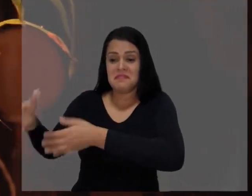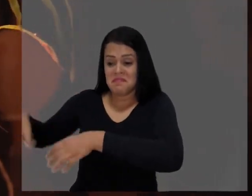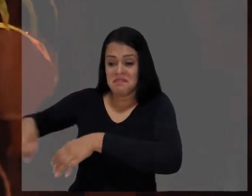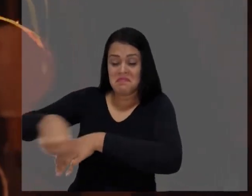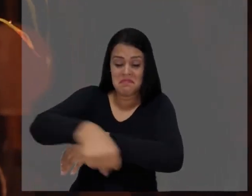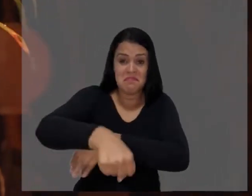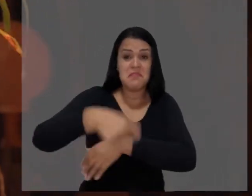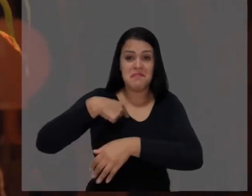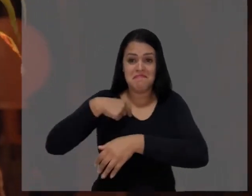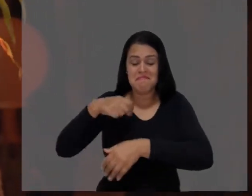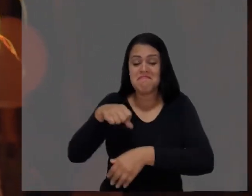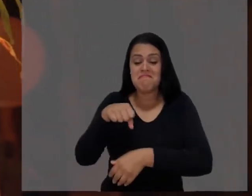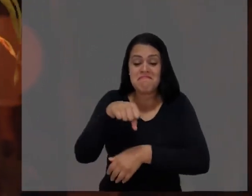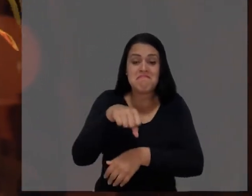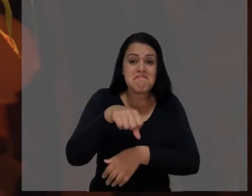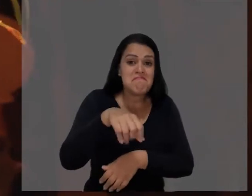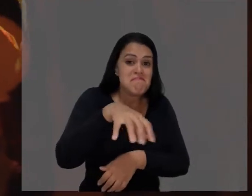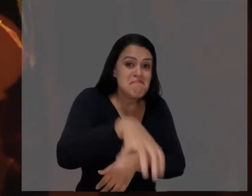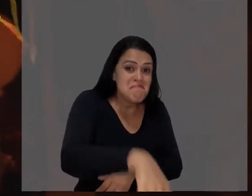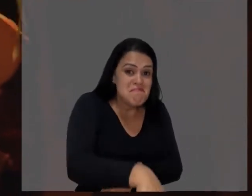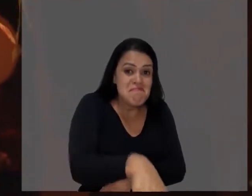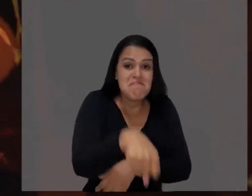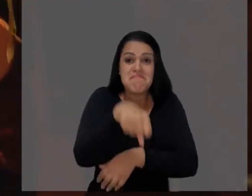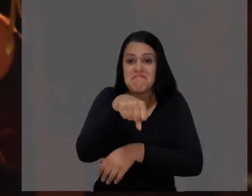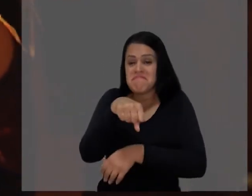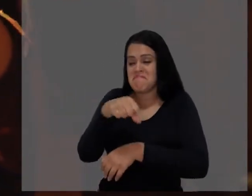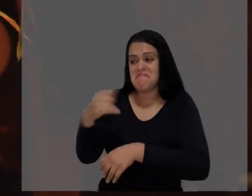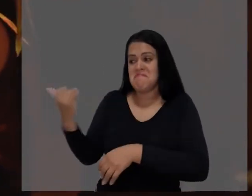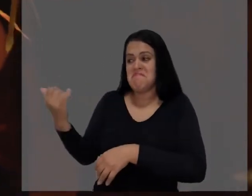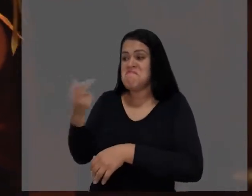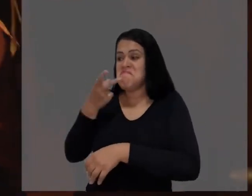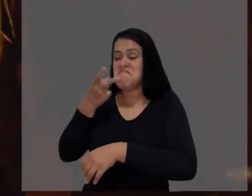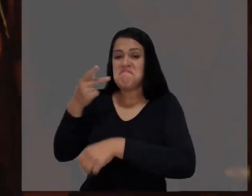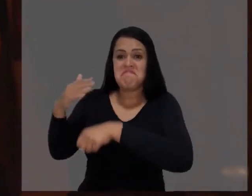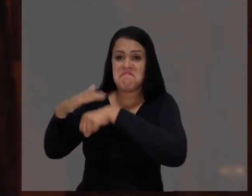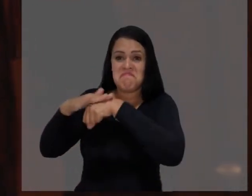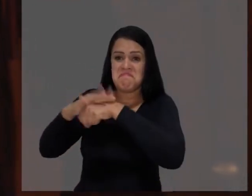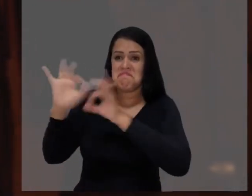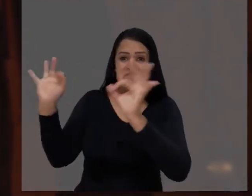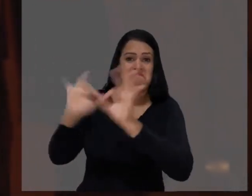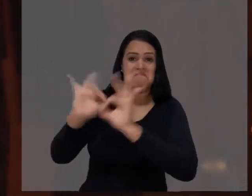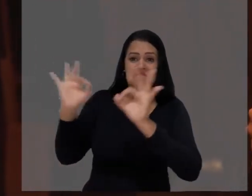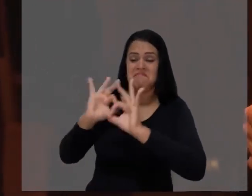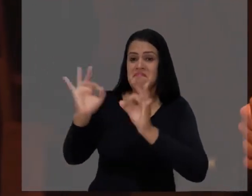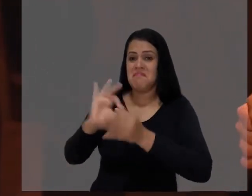ali na frente. Ele nem fala comigo direito.